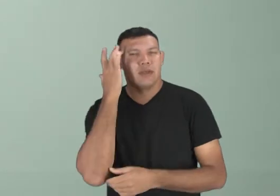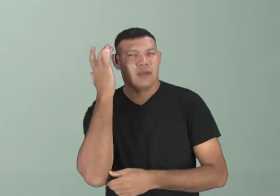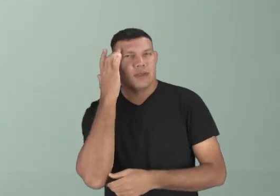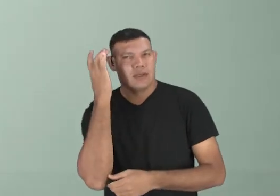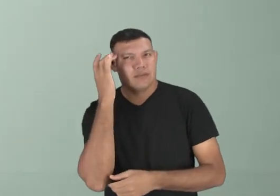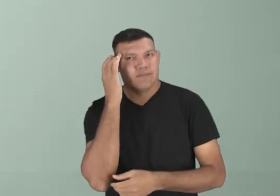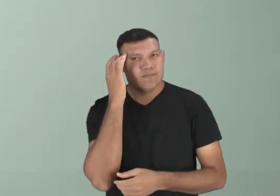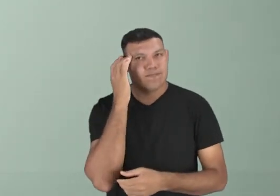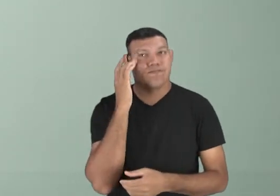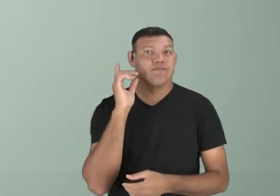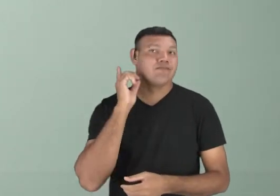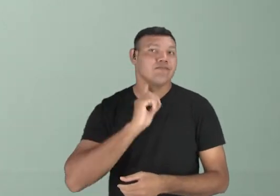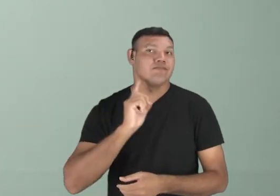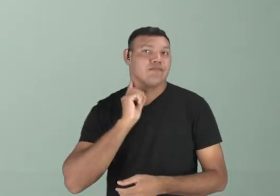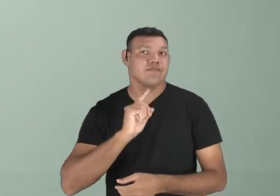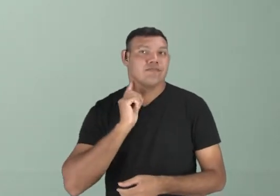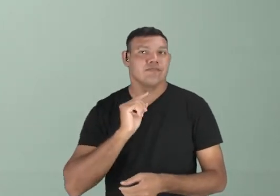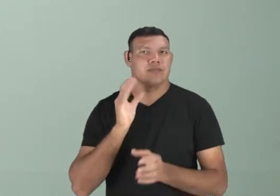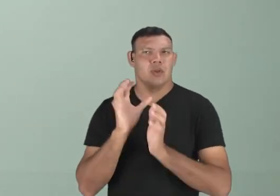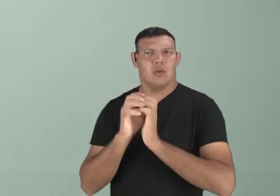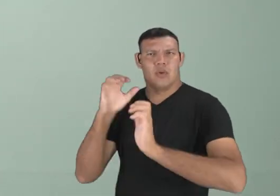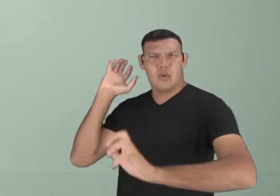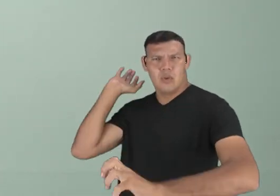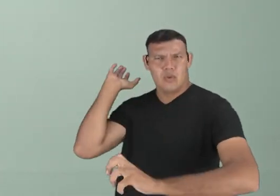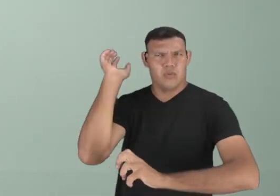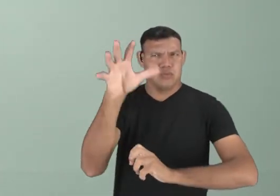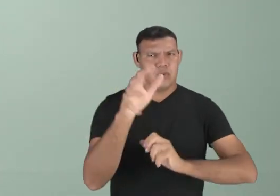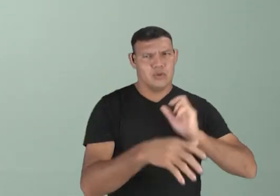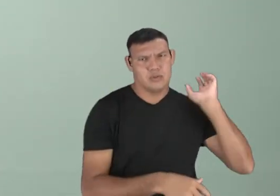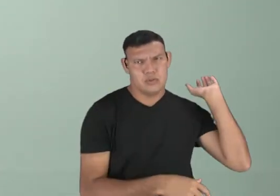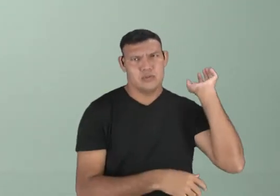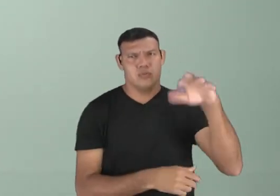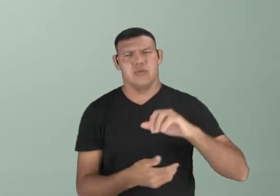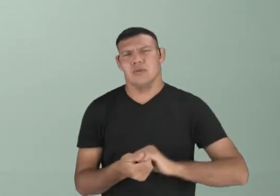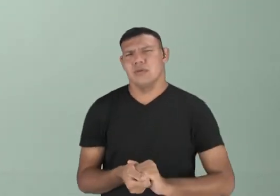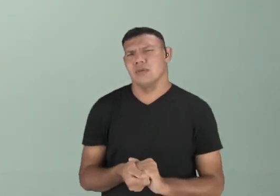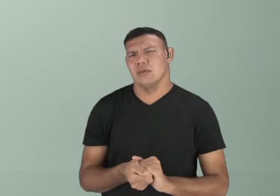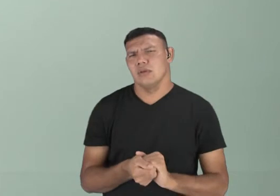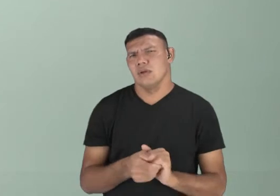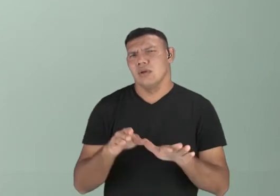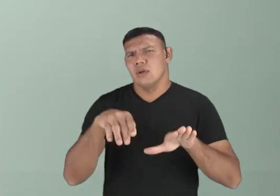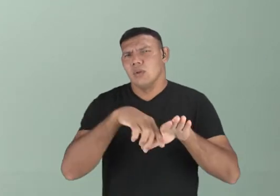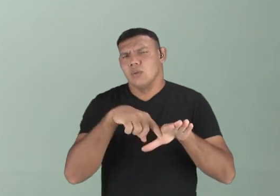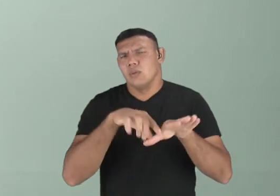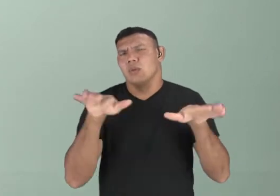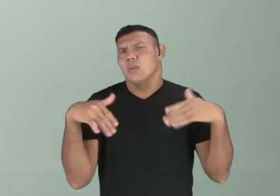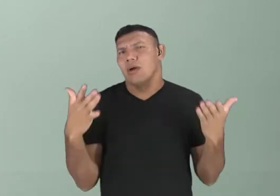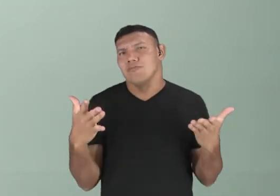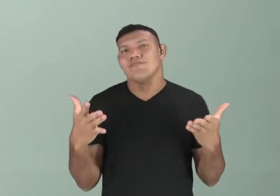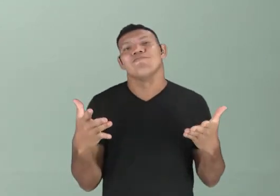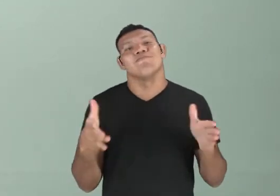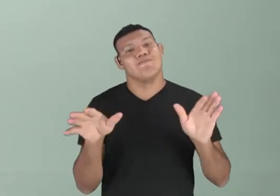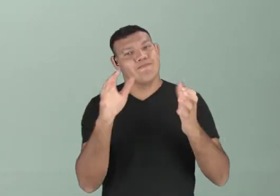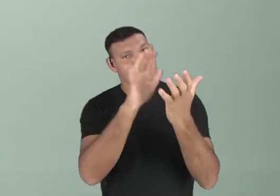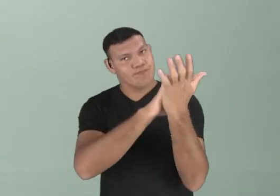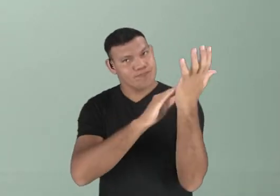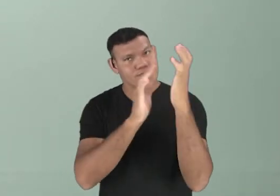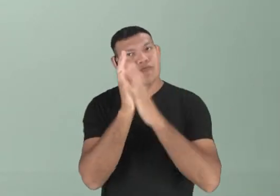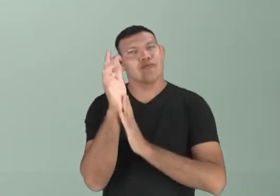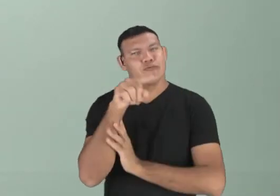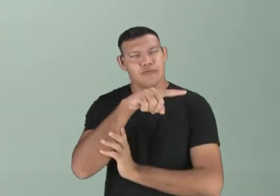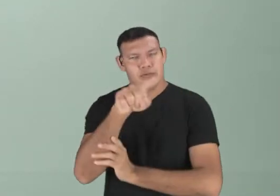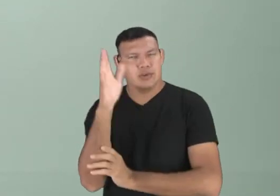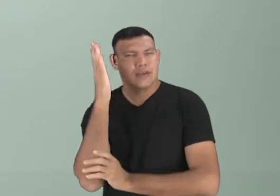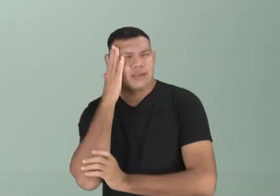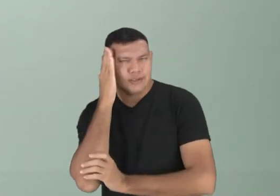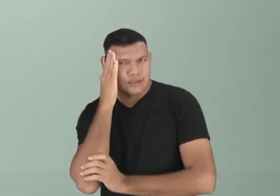time de handebol. Handebol, ele é trabalhado com os pés ou as mãos? Com as mãos, né? Tenho certeza que aí de casa você